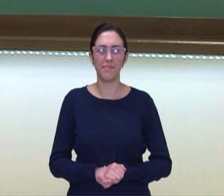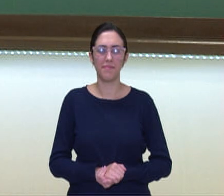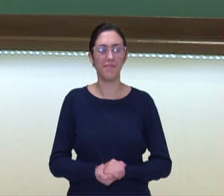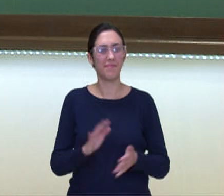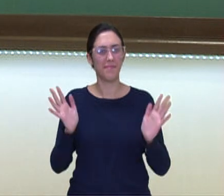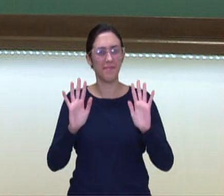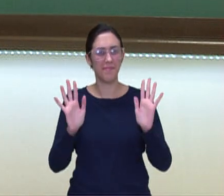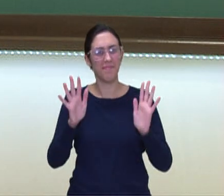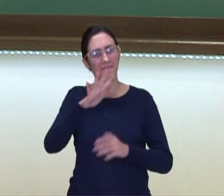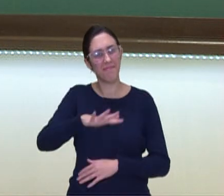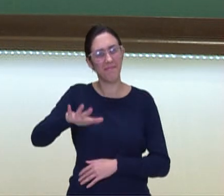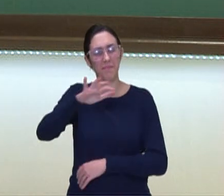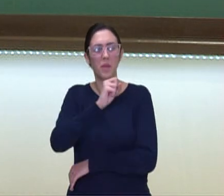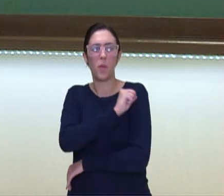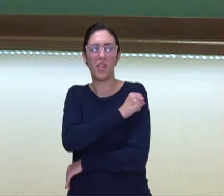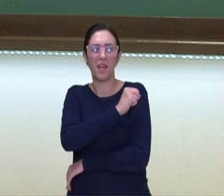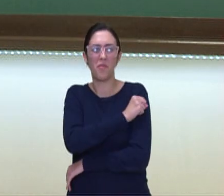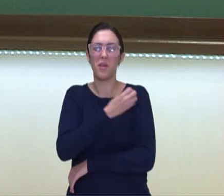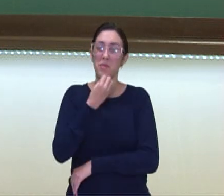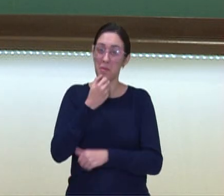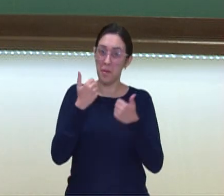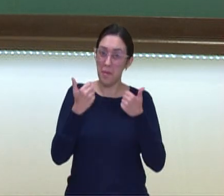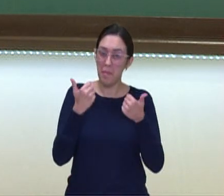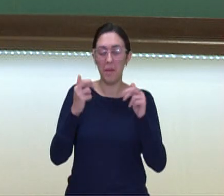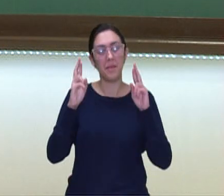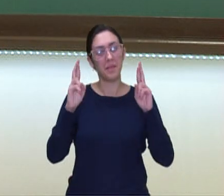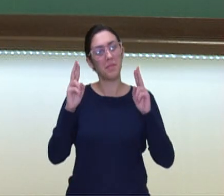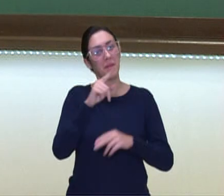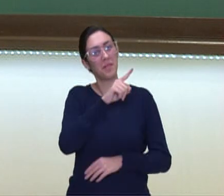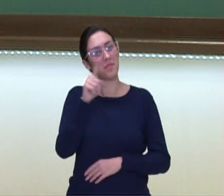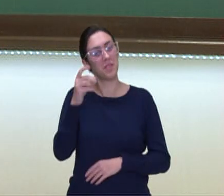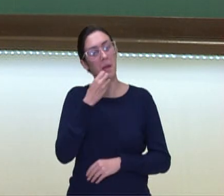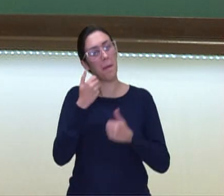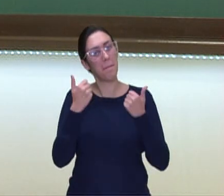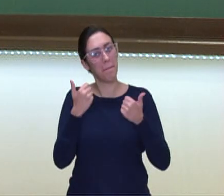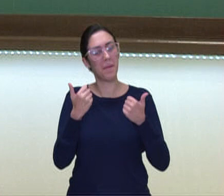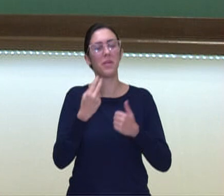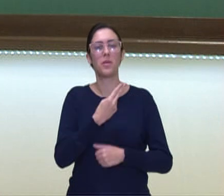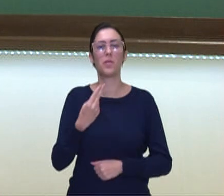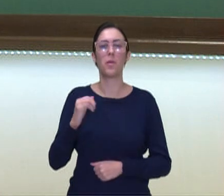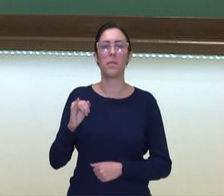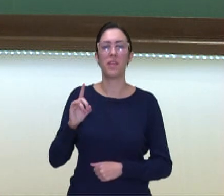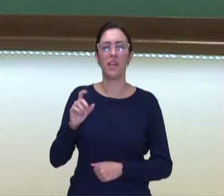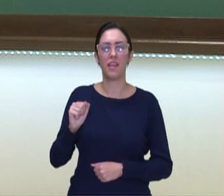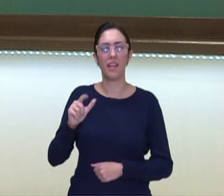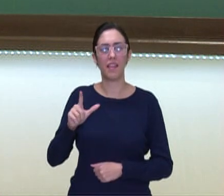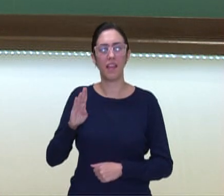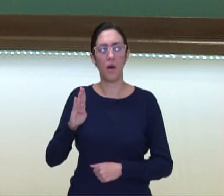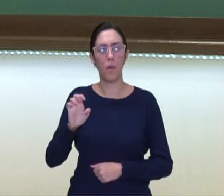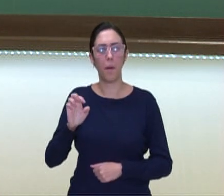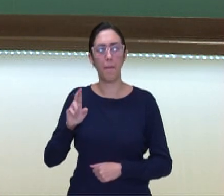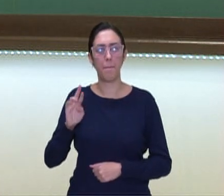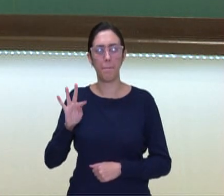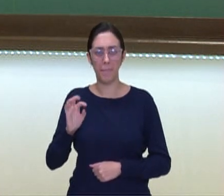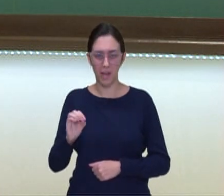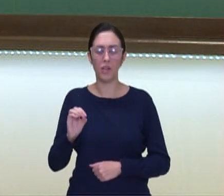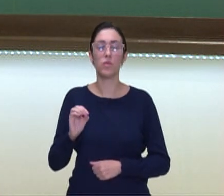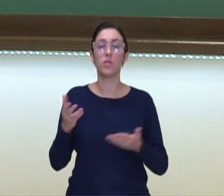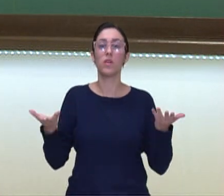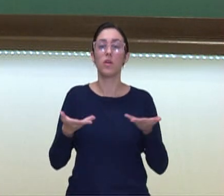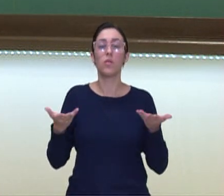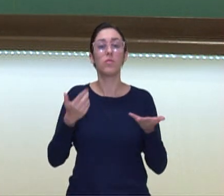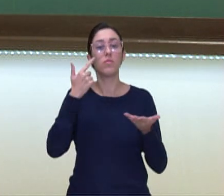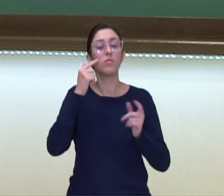E aí, pessoal do oitavo ano, tudo bem com vocês? Espero que estejam todos bem. Aqui é o professor Hidalberto e vamos ver o que nós